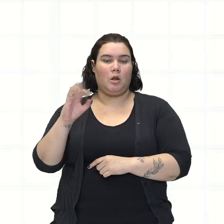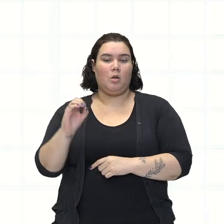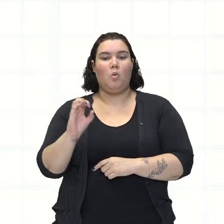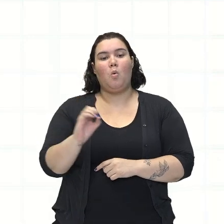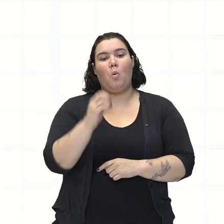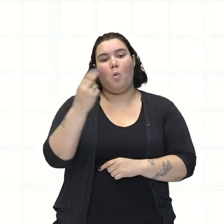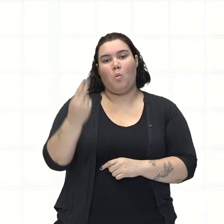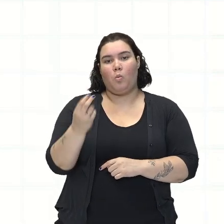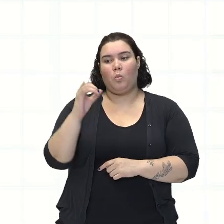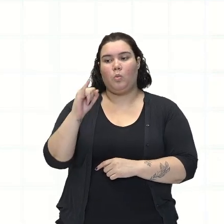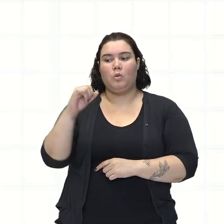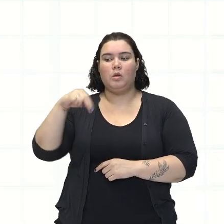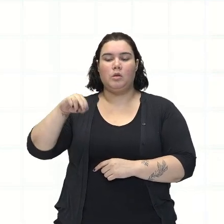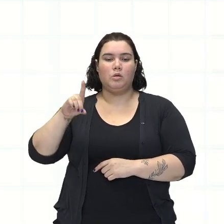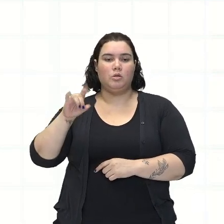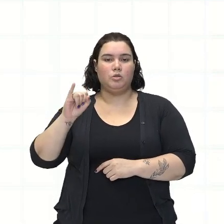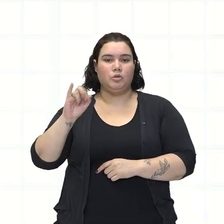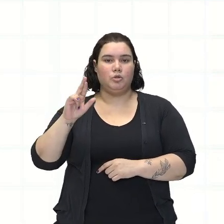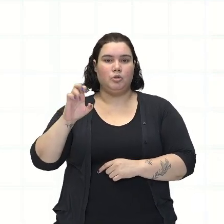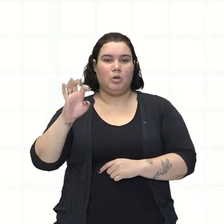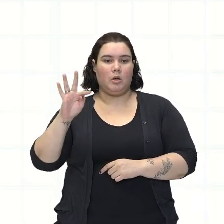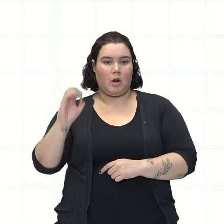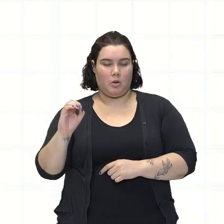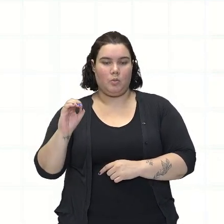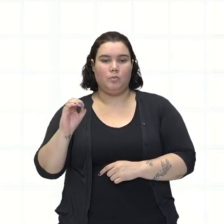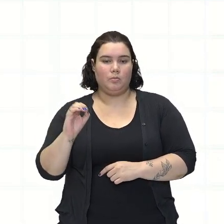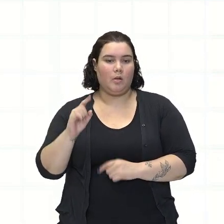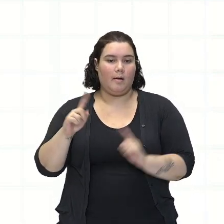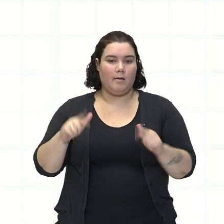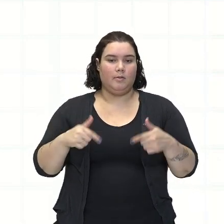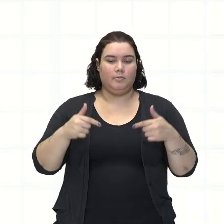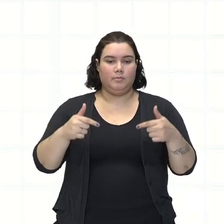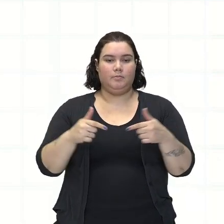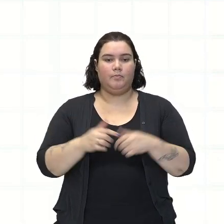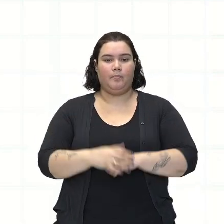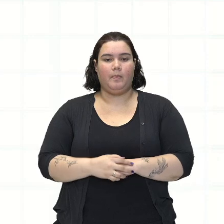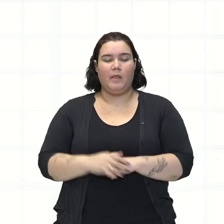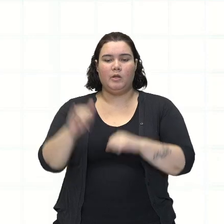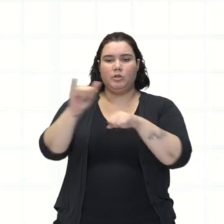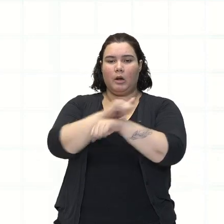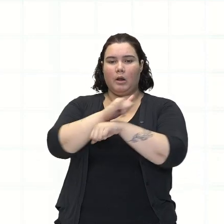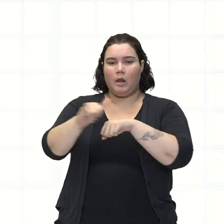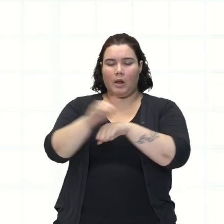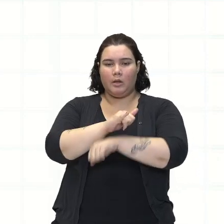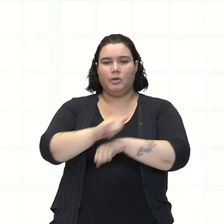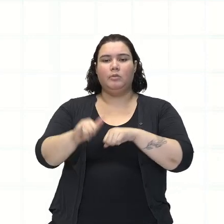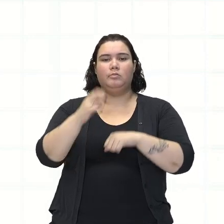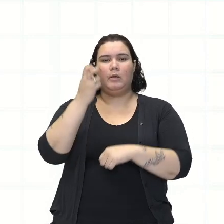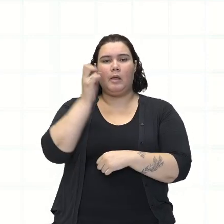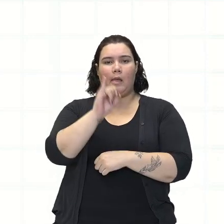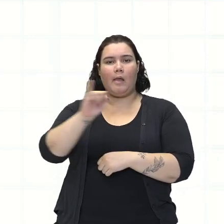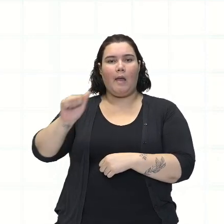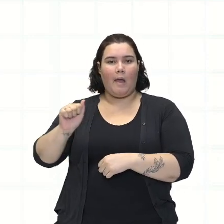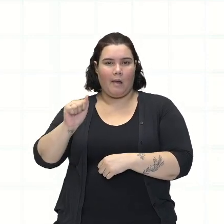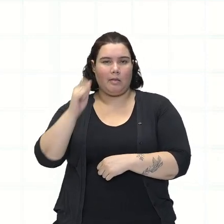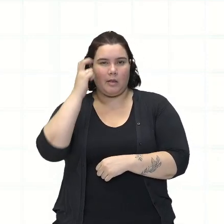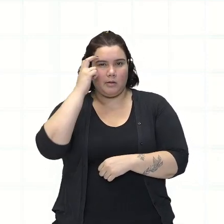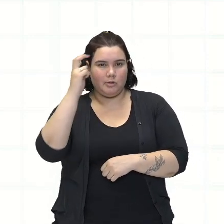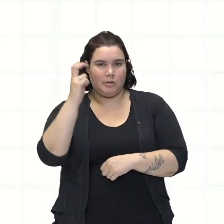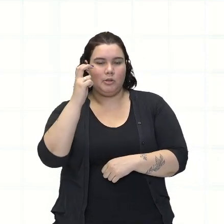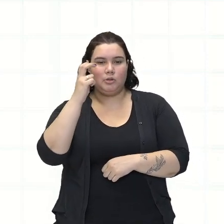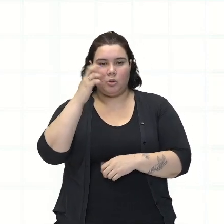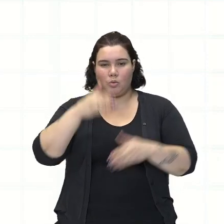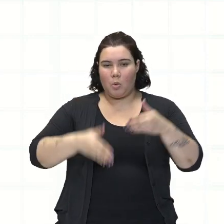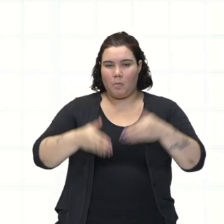predicado vai ser justamente a minha ação. Ferramentas de inteligência artificial facilitam a automação